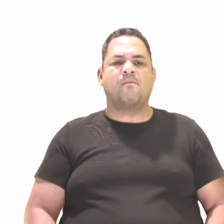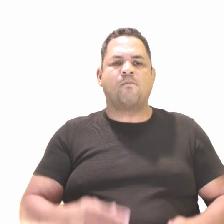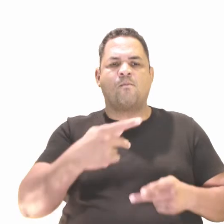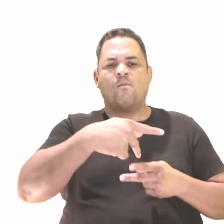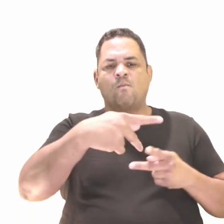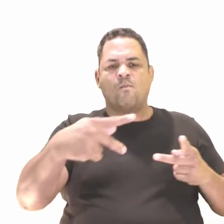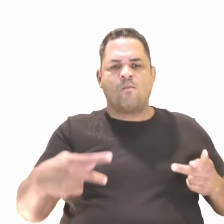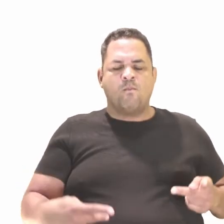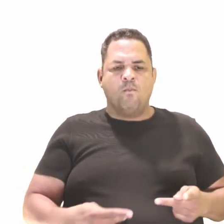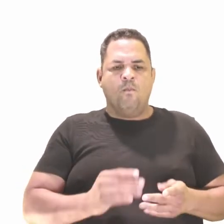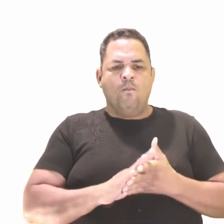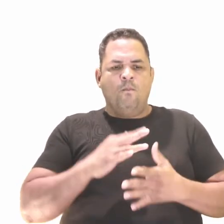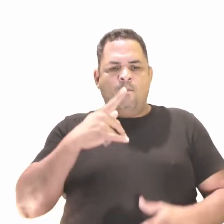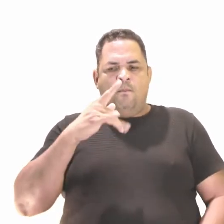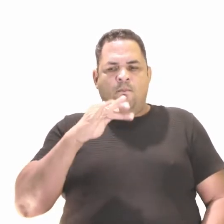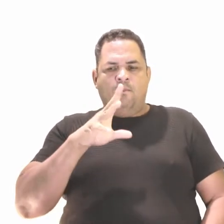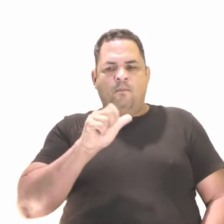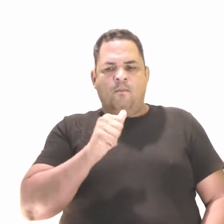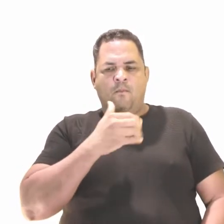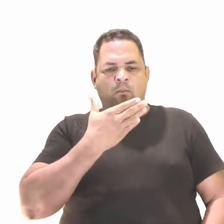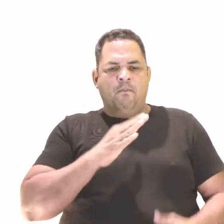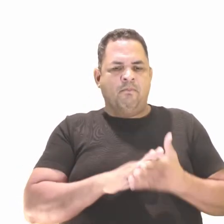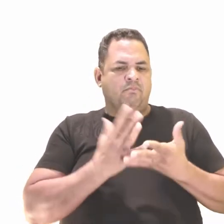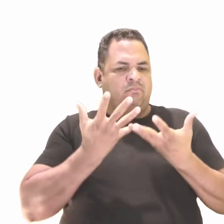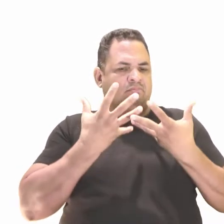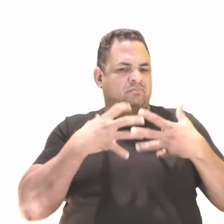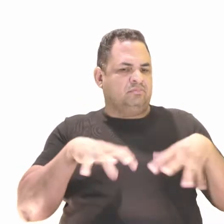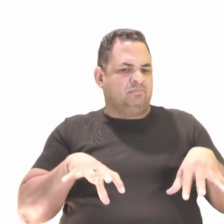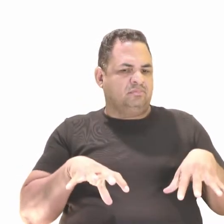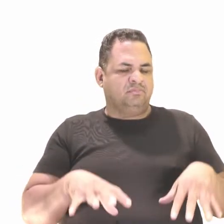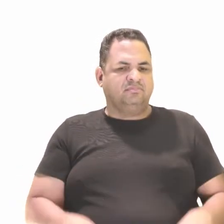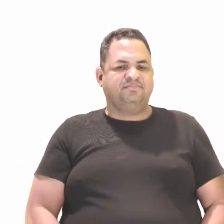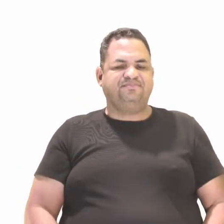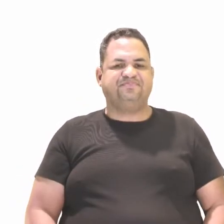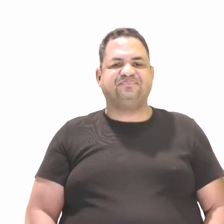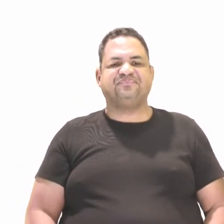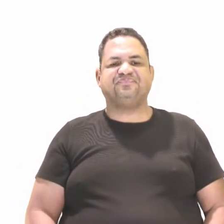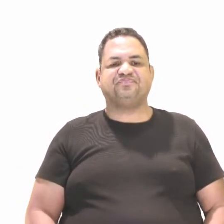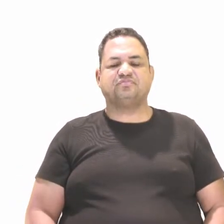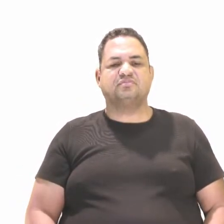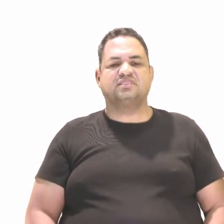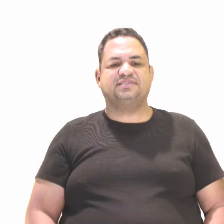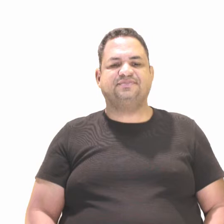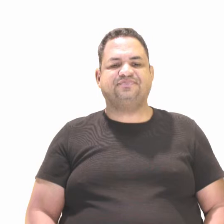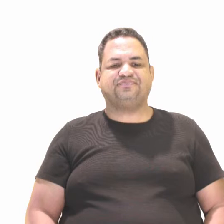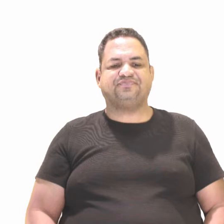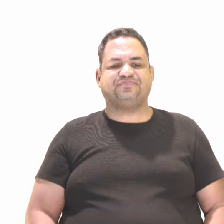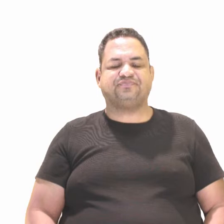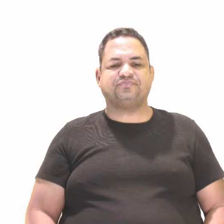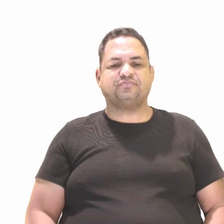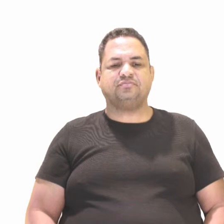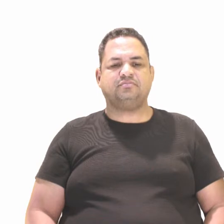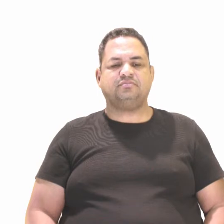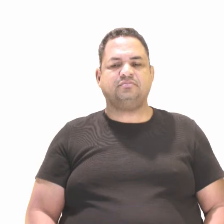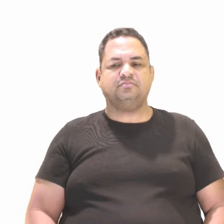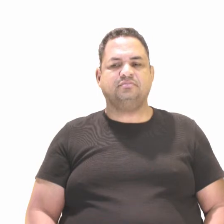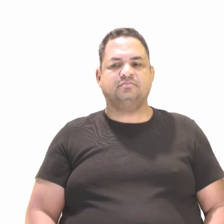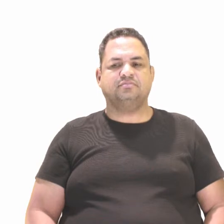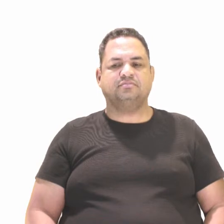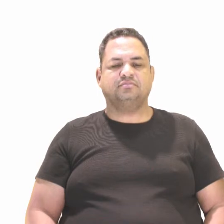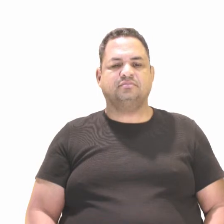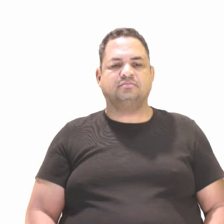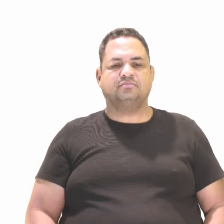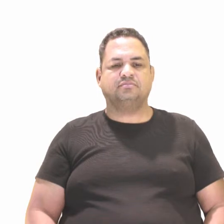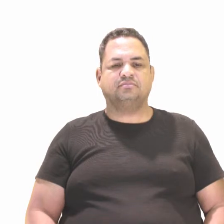a Paula, mais uma vez, ela vai recusar, porque nós estamos aprendendo sobre refusing aqui. Então, ela fala I